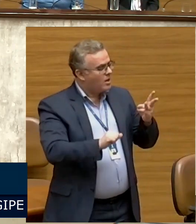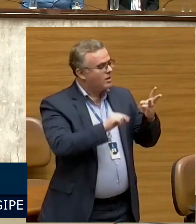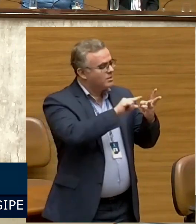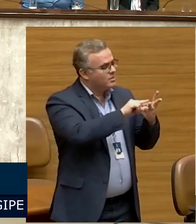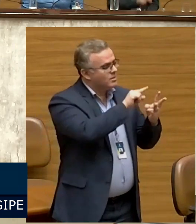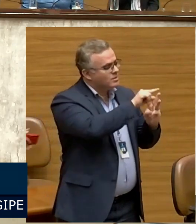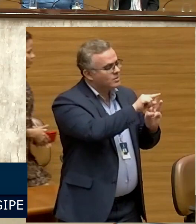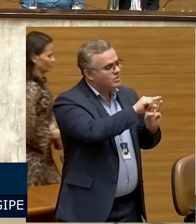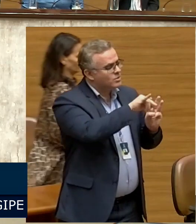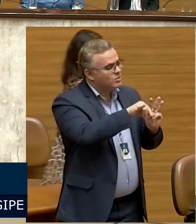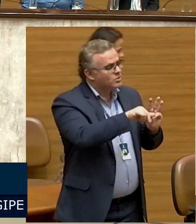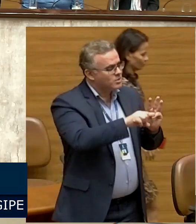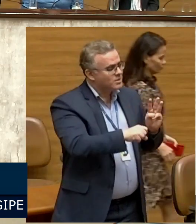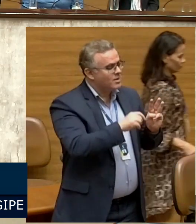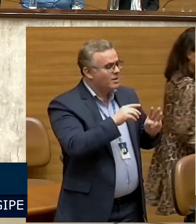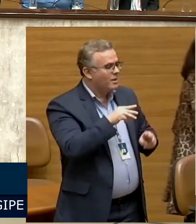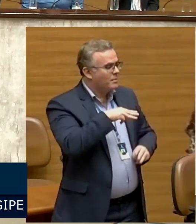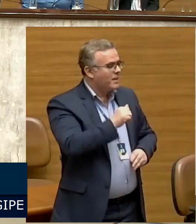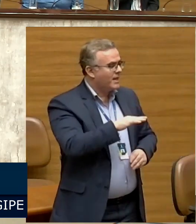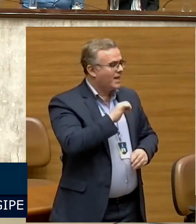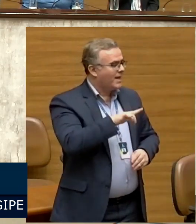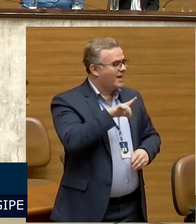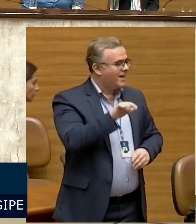Josineide, Micaela,